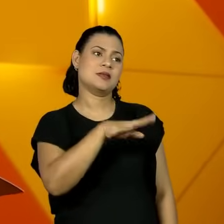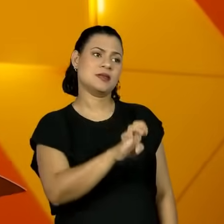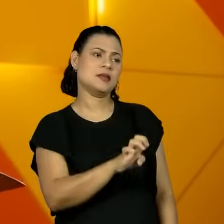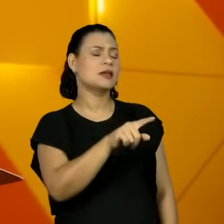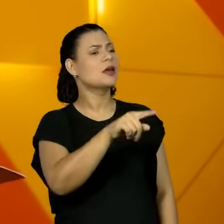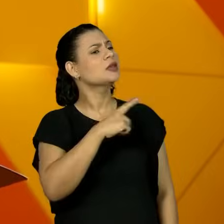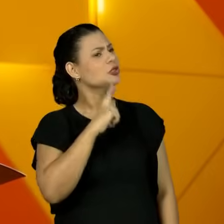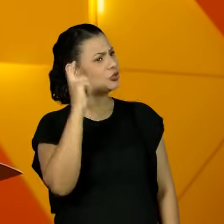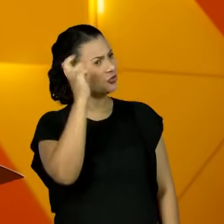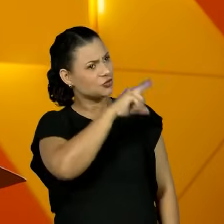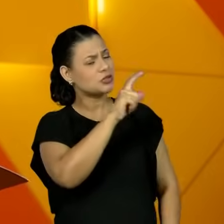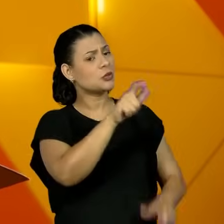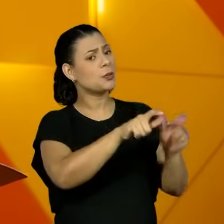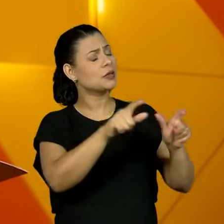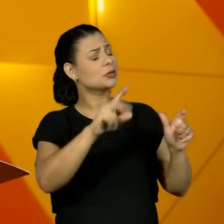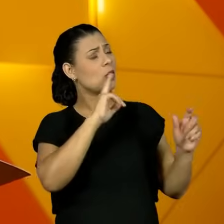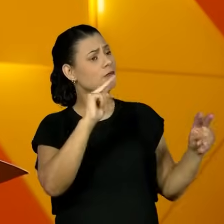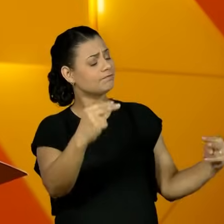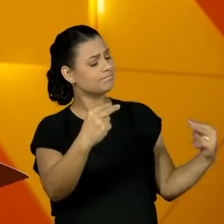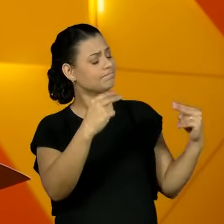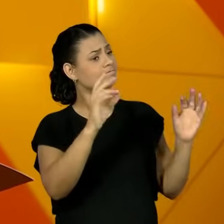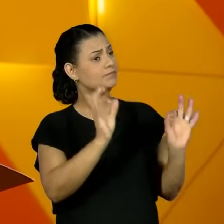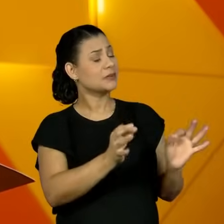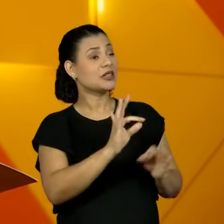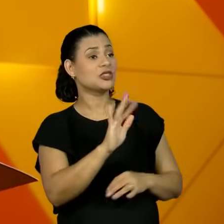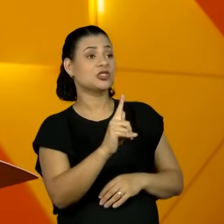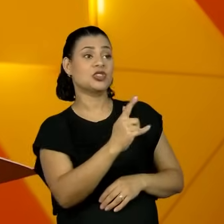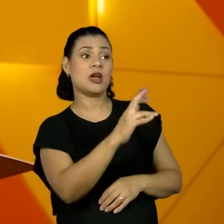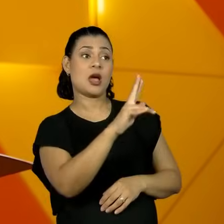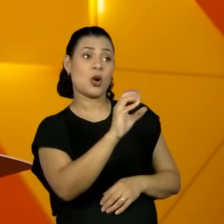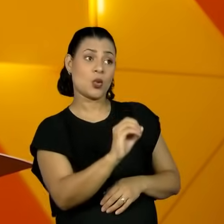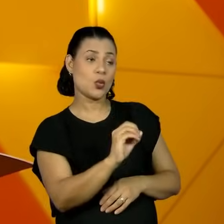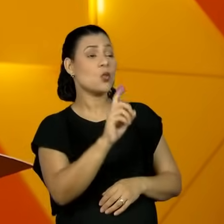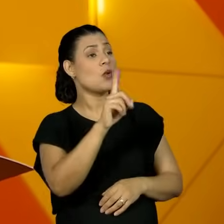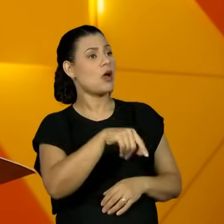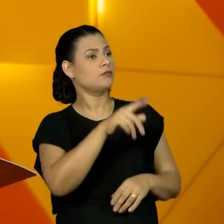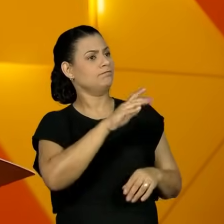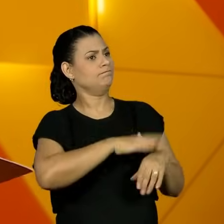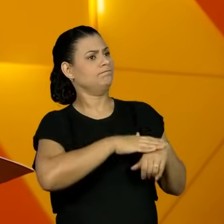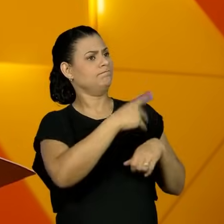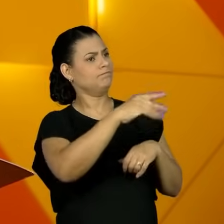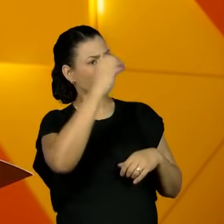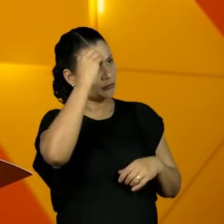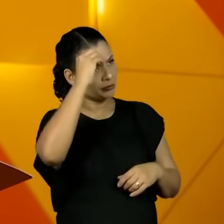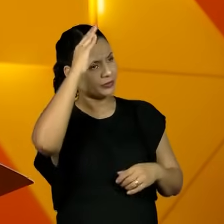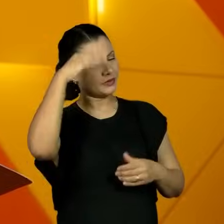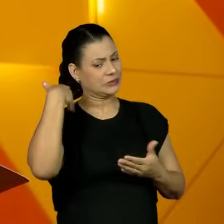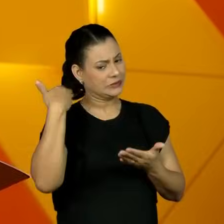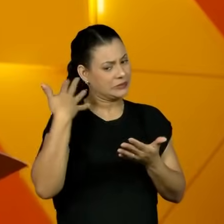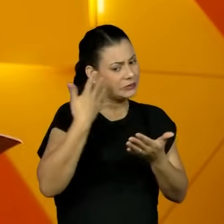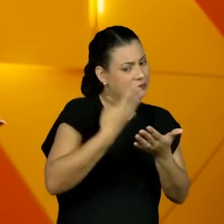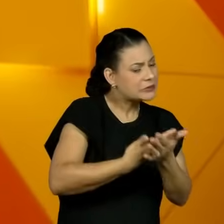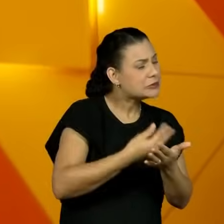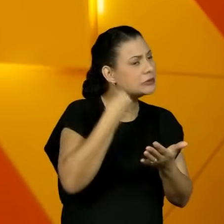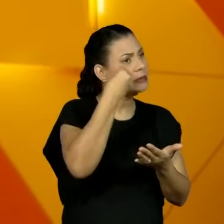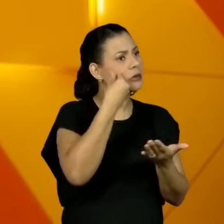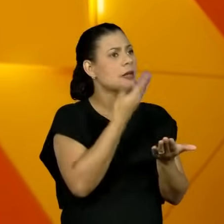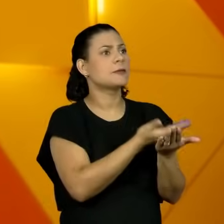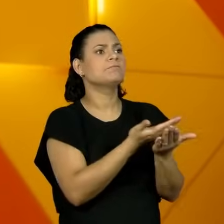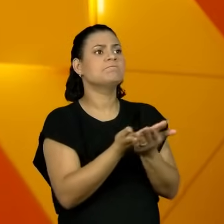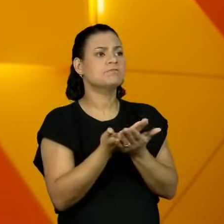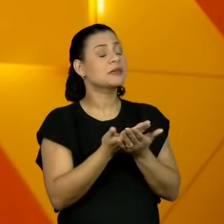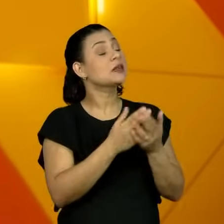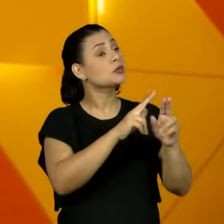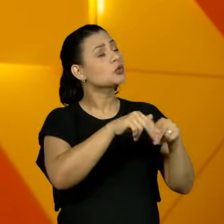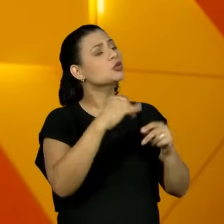muitos enxergarem o Thiago como essa figura intelectual, como esse pensador, né? Qual que é a importância